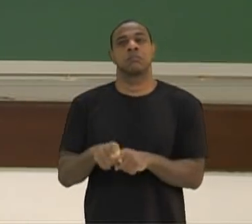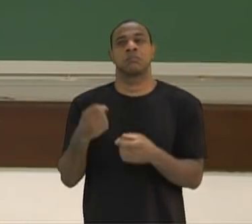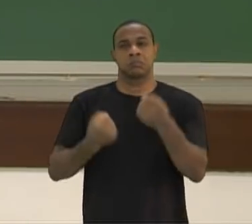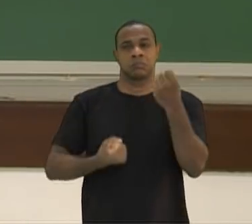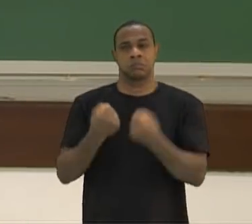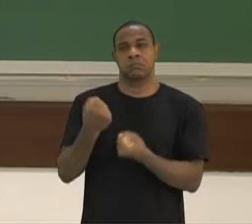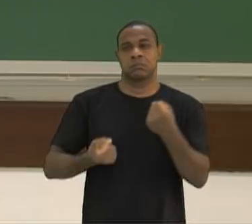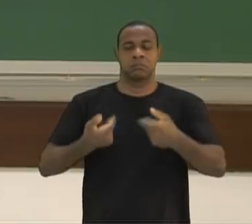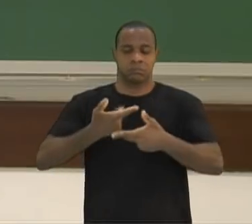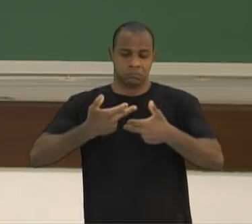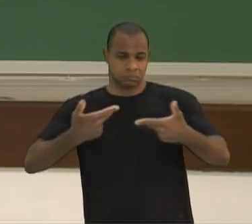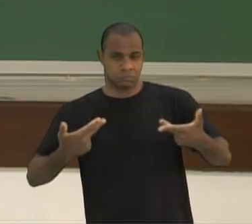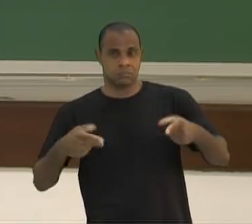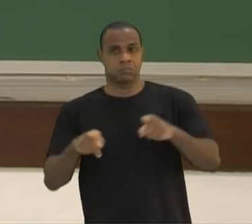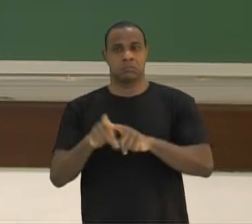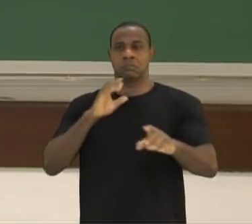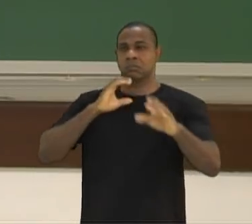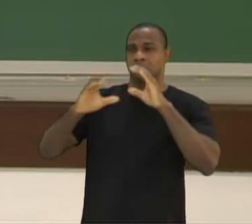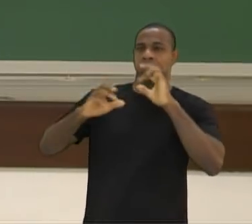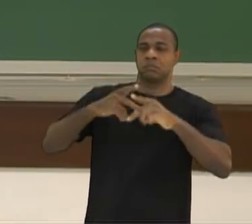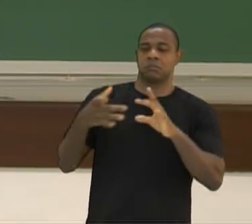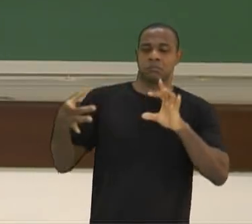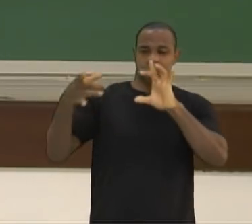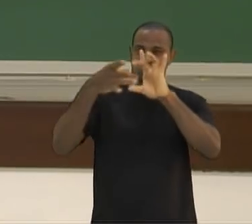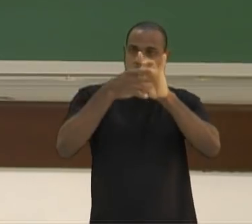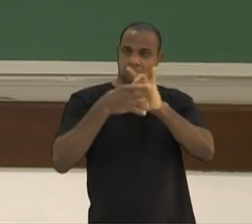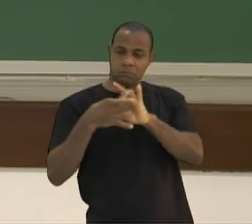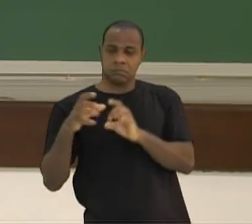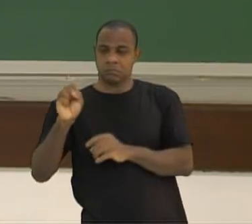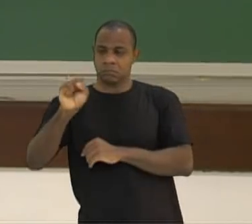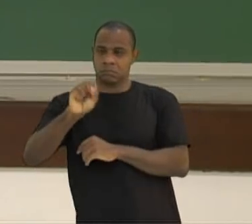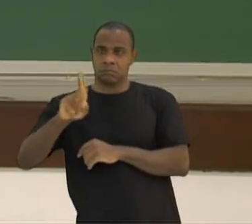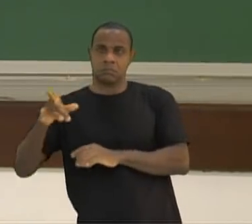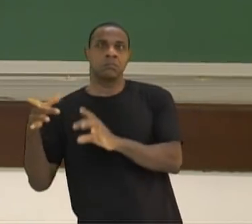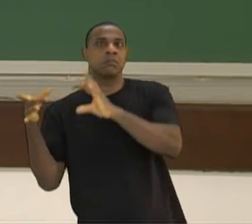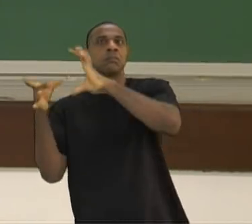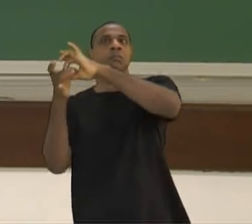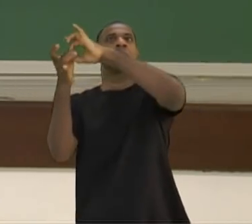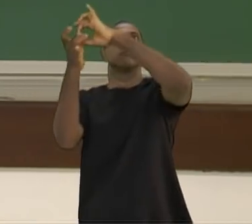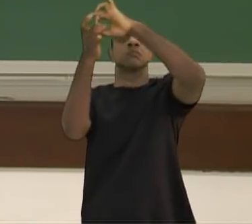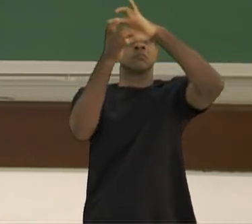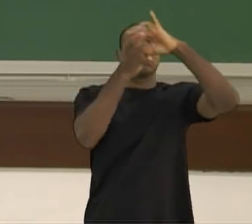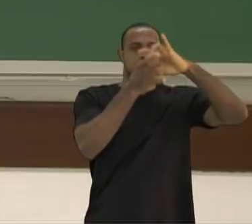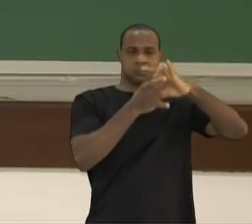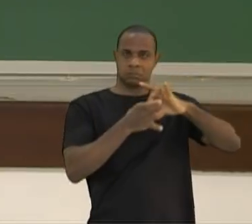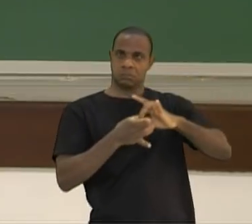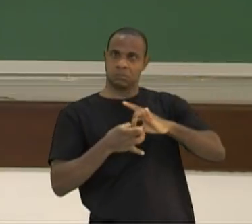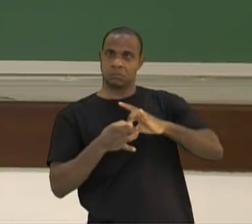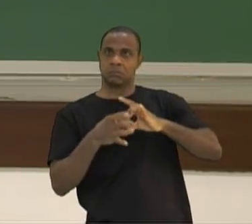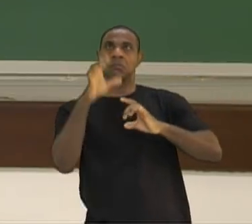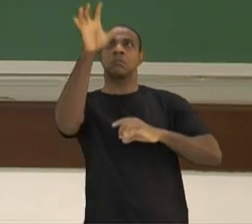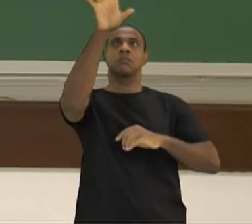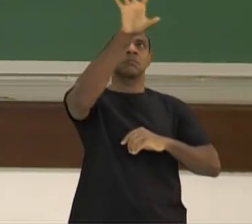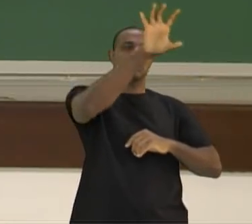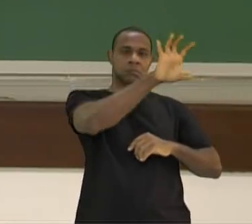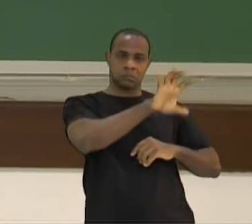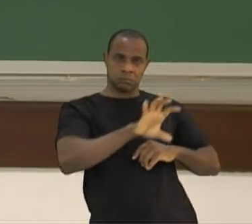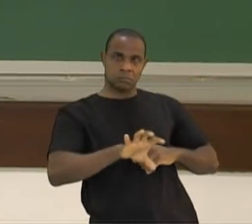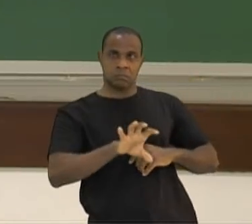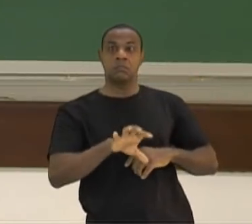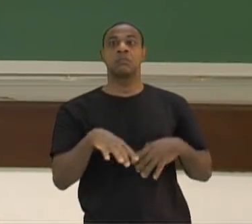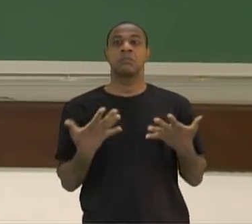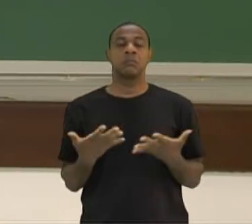e comunicação que vão ligar o Sudeste com outras partes do Brasil. Então, qual é a importância das